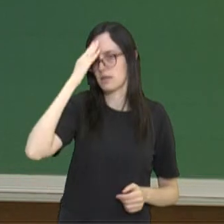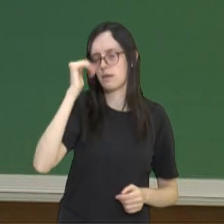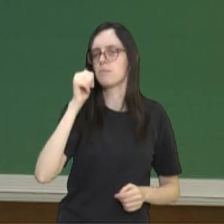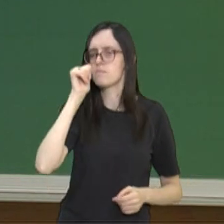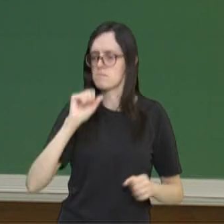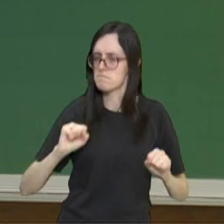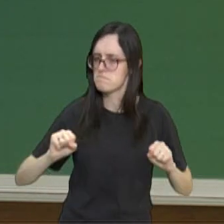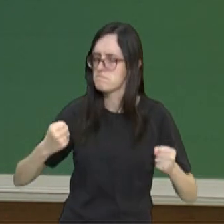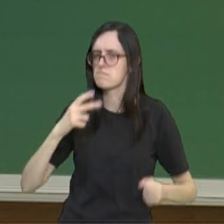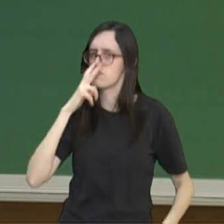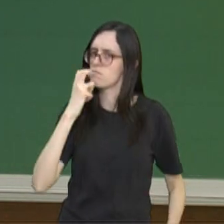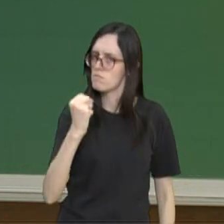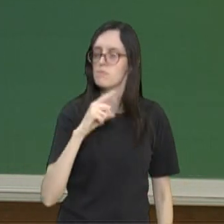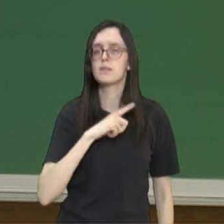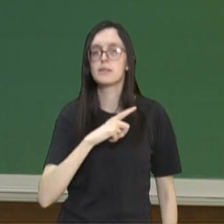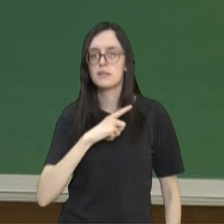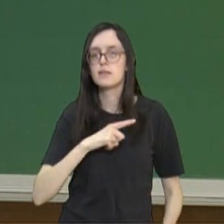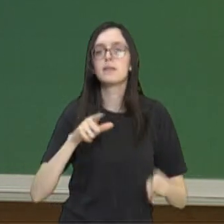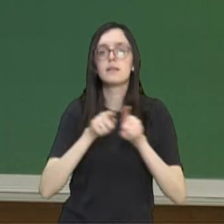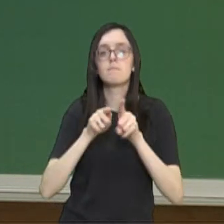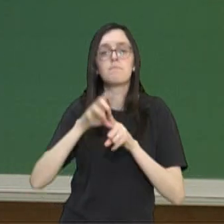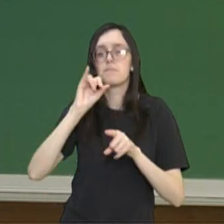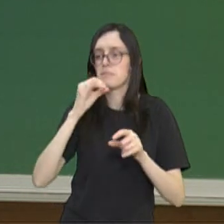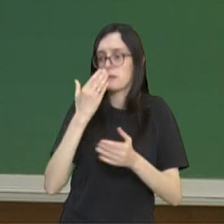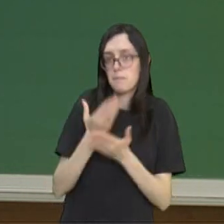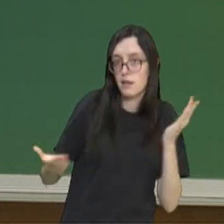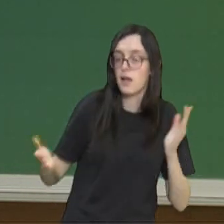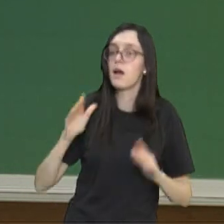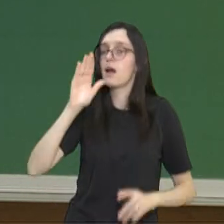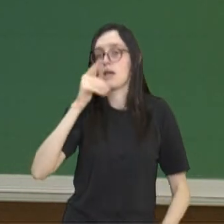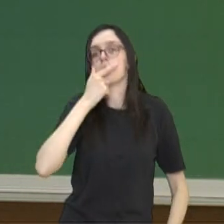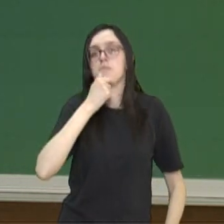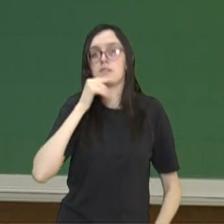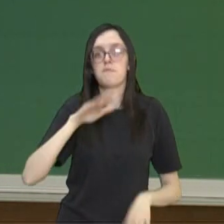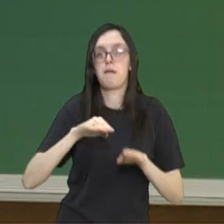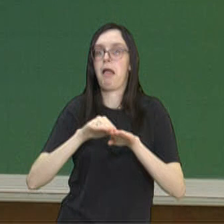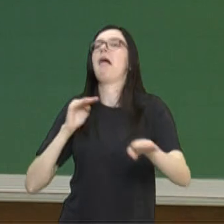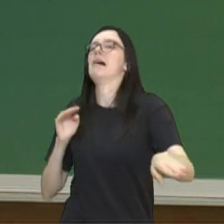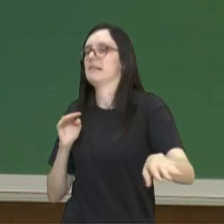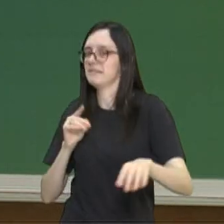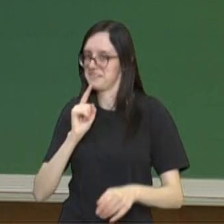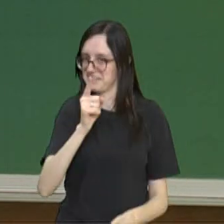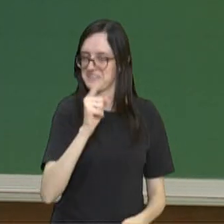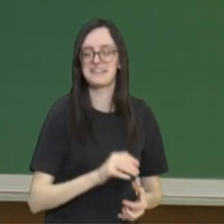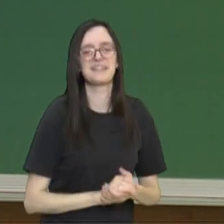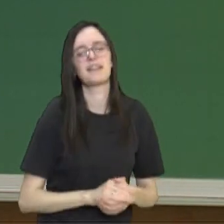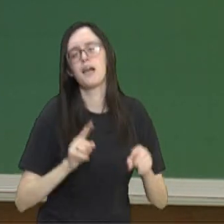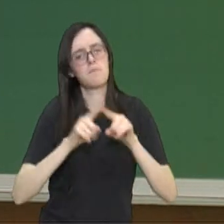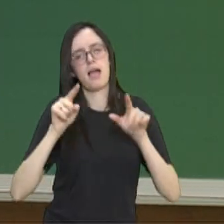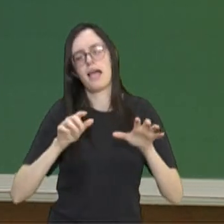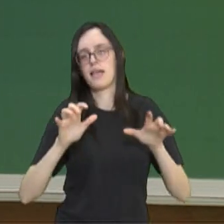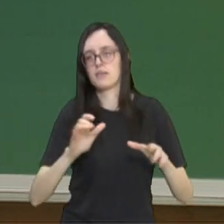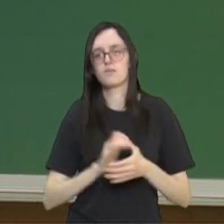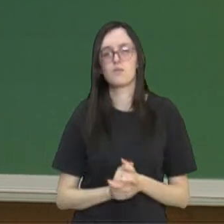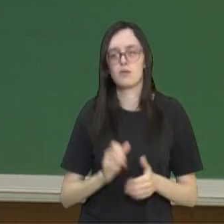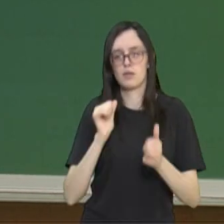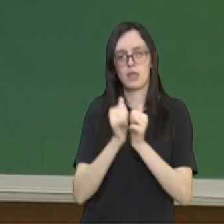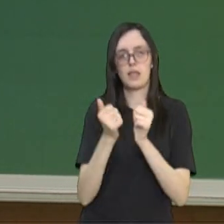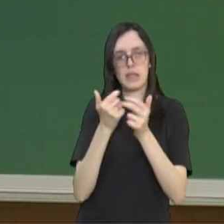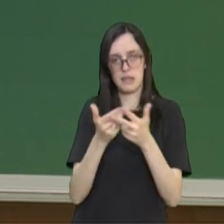existe idade. Estão vendo aqui pessoas adultas, né, que saem do seu trabalho e usam o futsal como um esporte